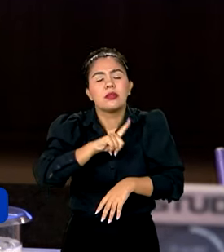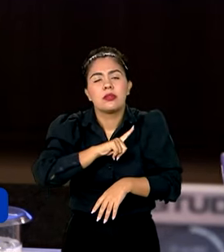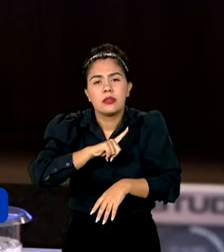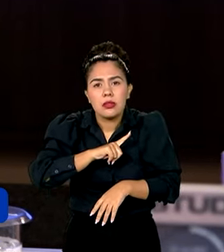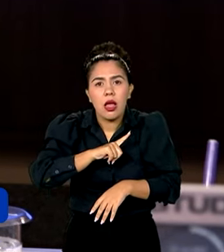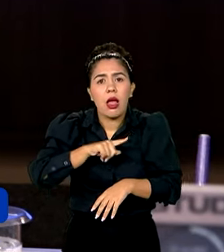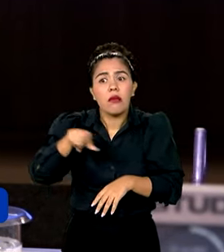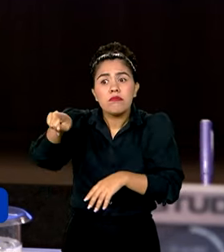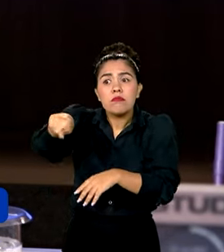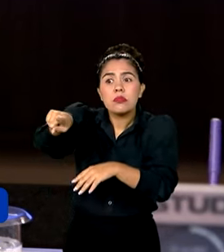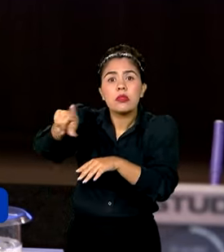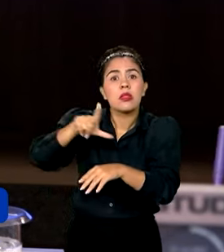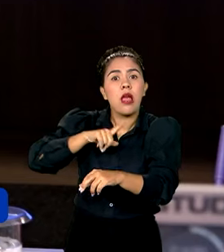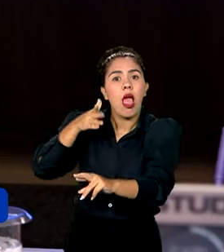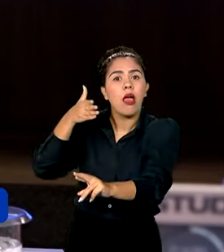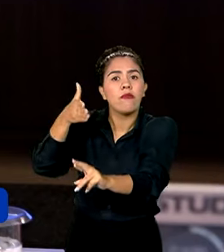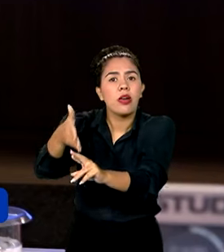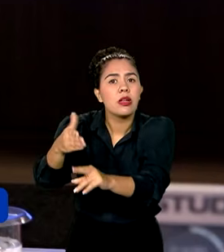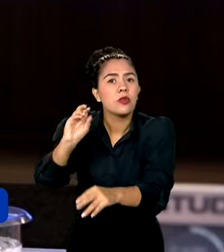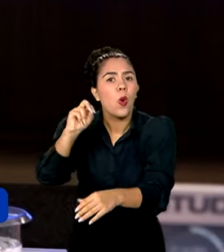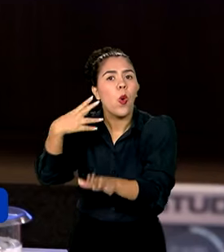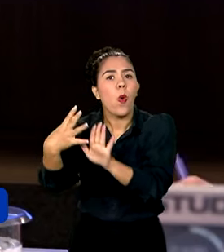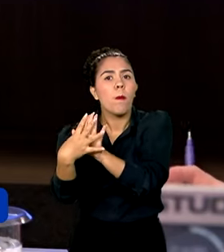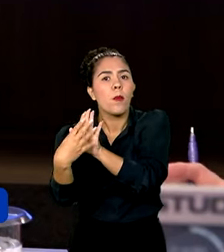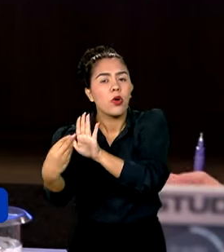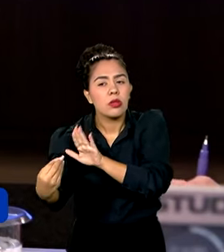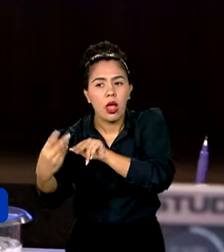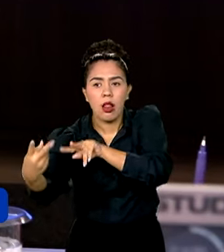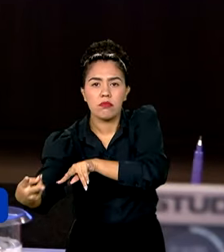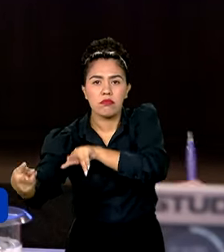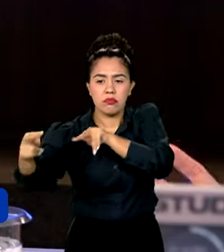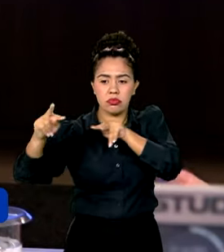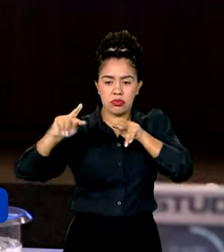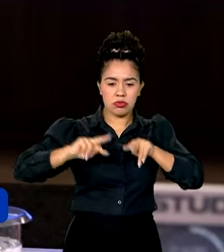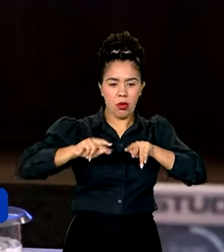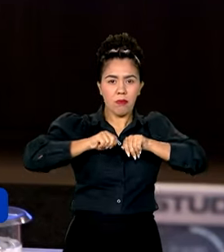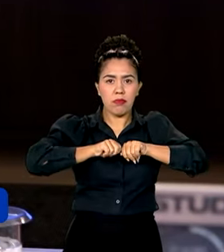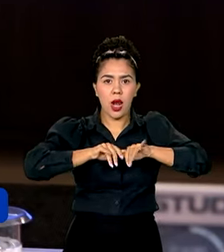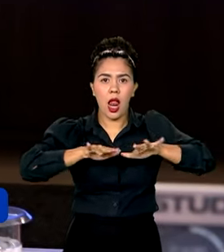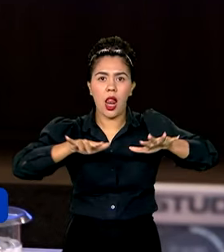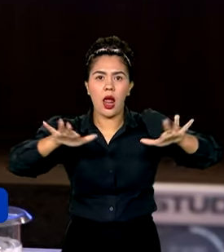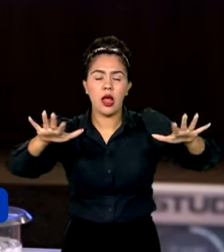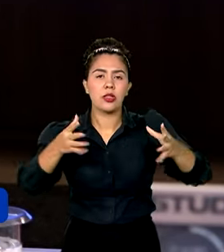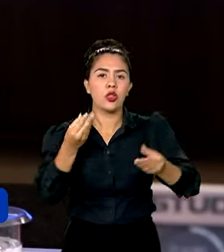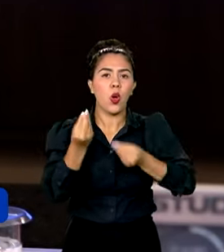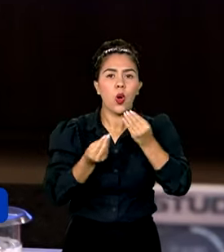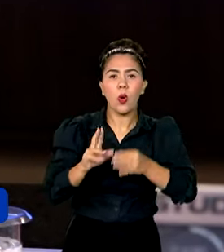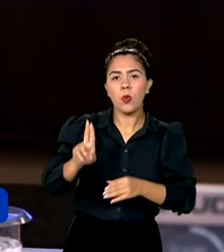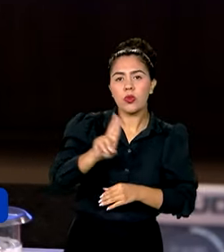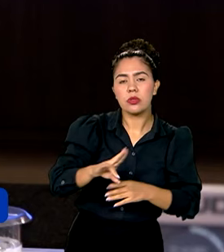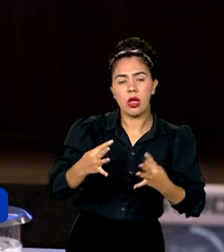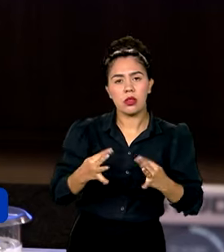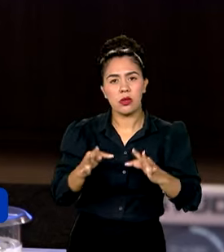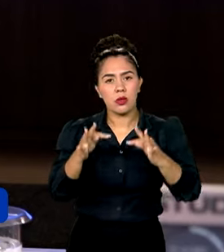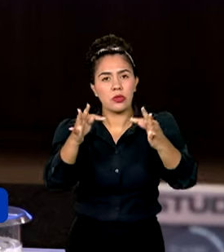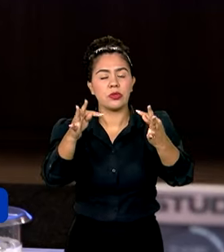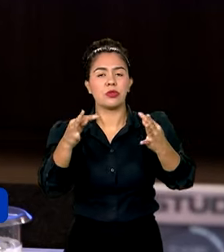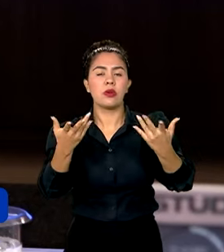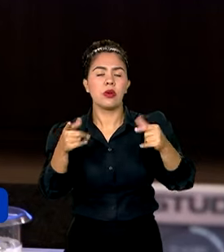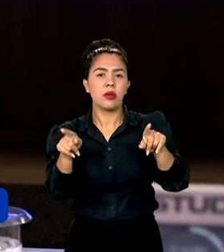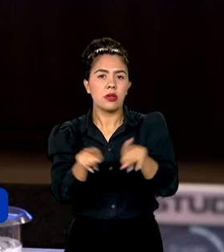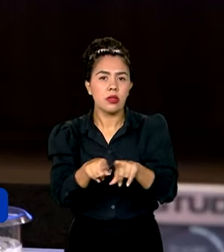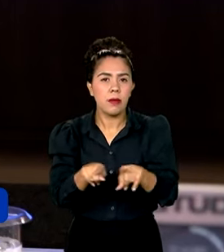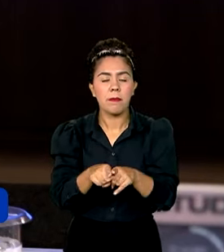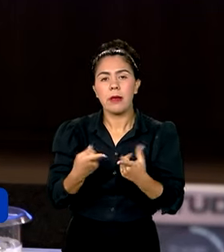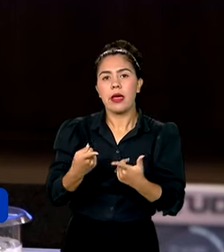onde é possível através do uso dessa tecnologia por exemplo combinar a estratégia da Saúde da Família com